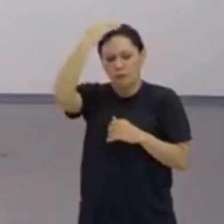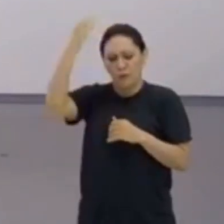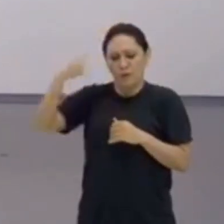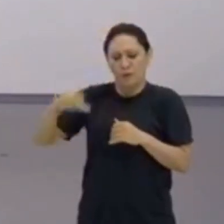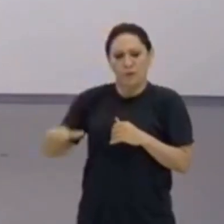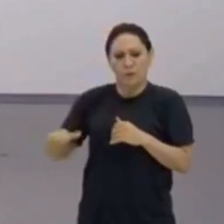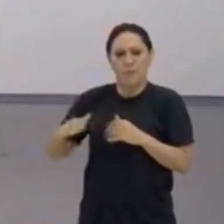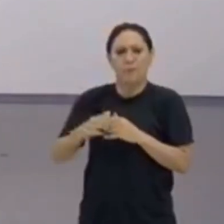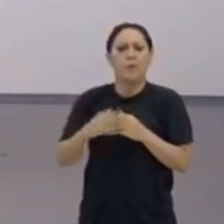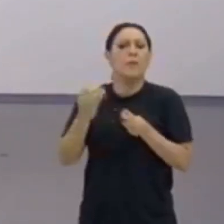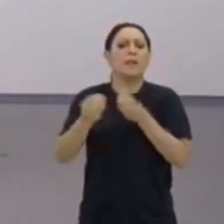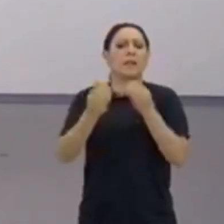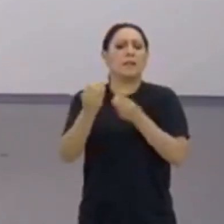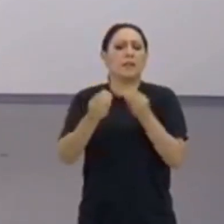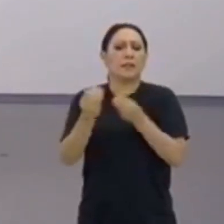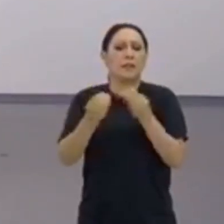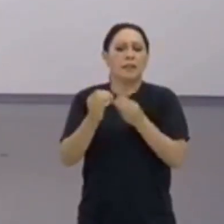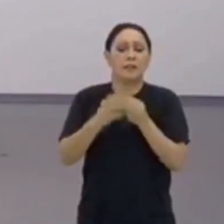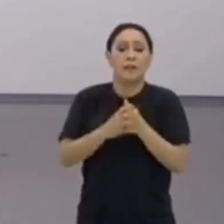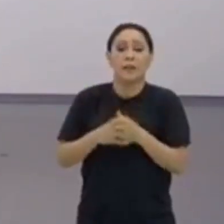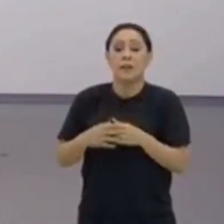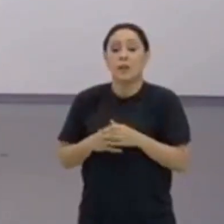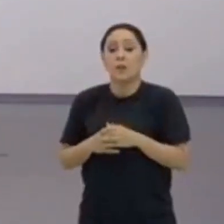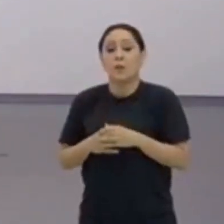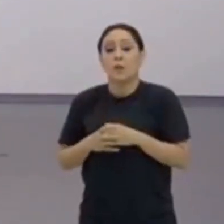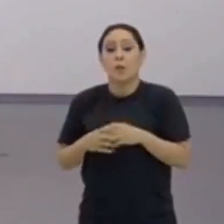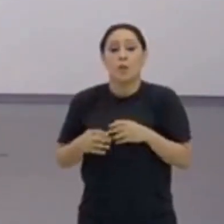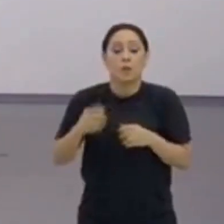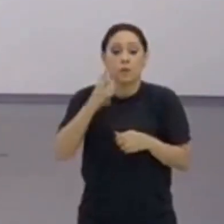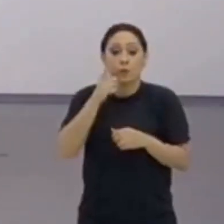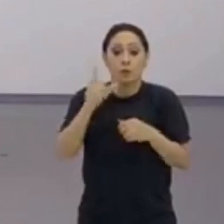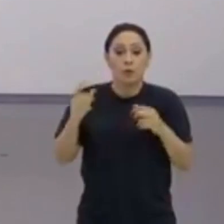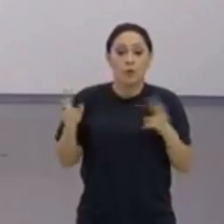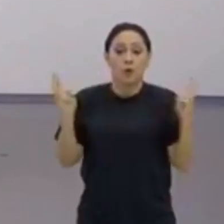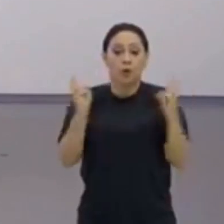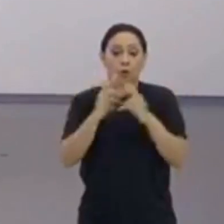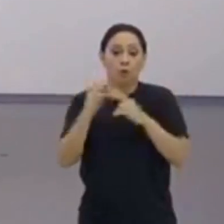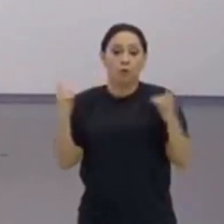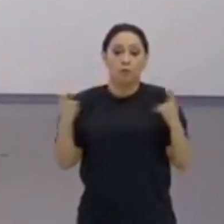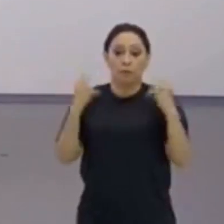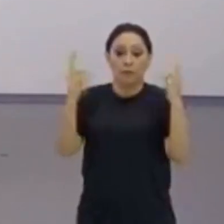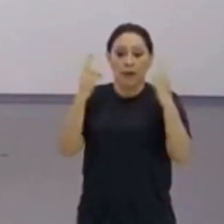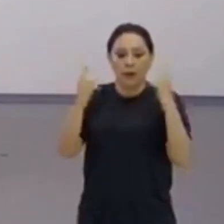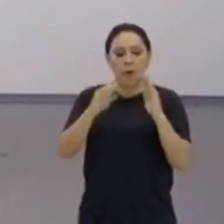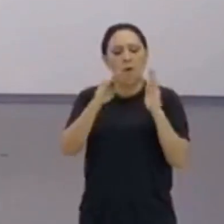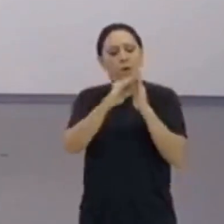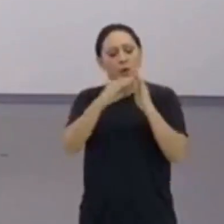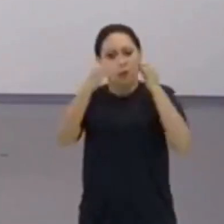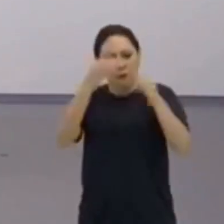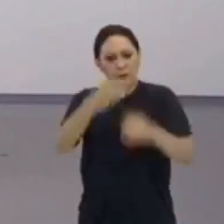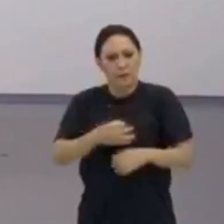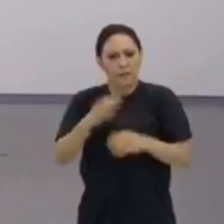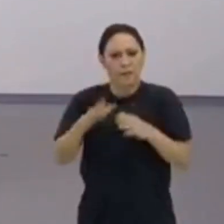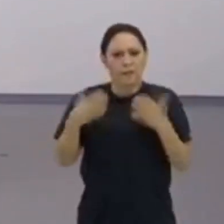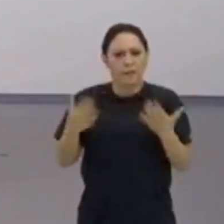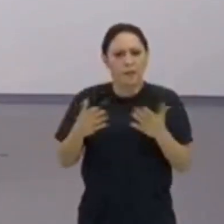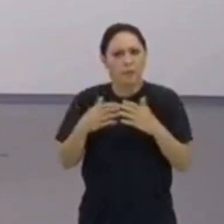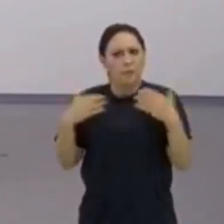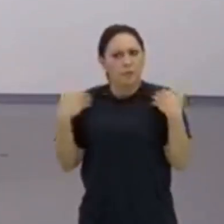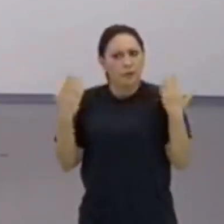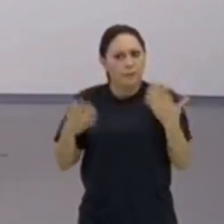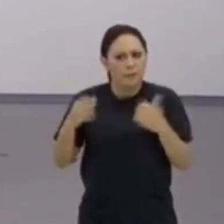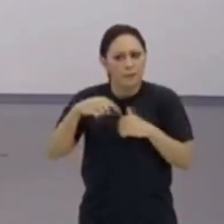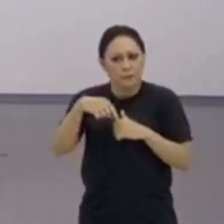polegada exatamente esse 2,54? Chegaram no valor padrão, tudo bem, pessoal? Mas acredite, quando você, de repente, você